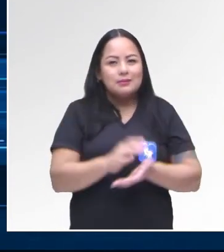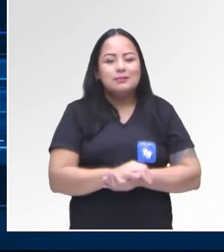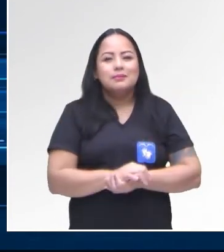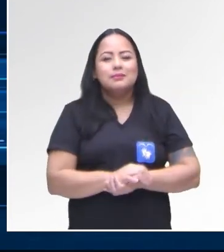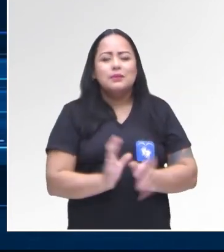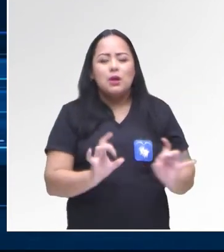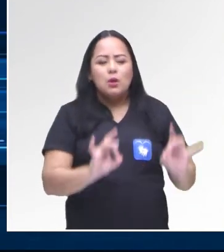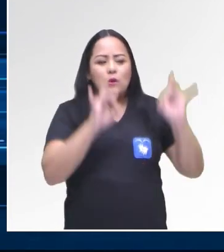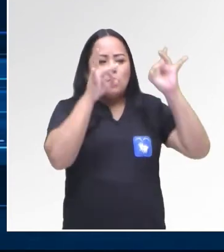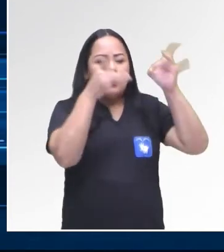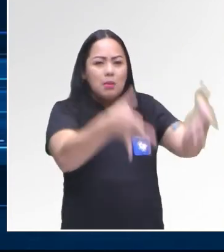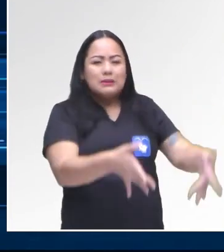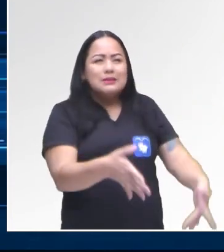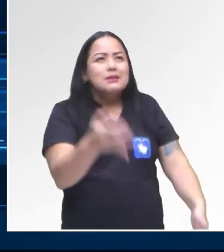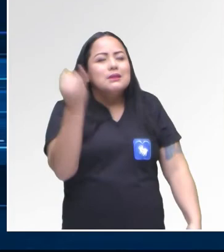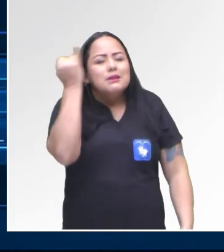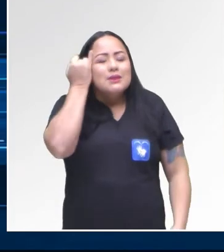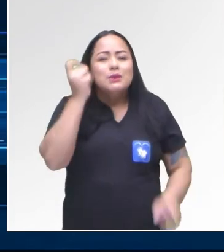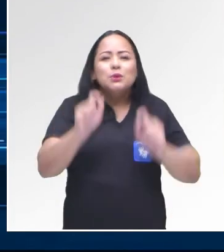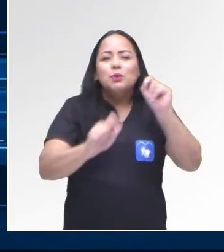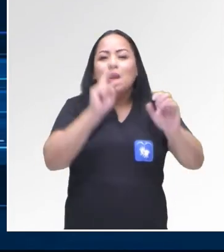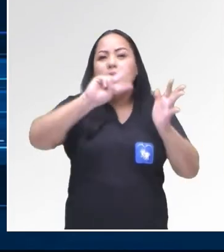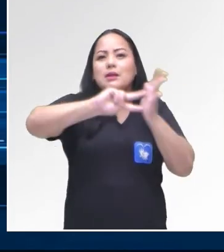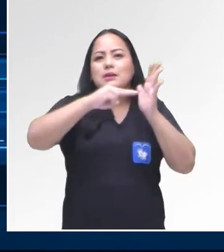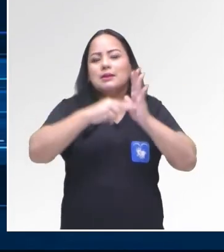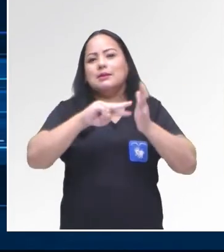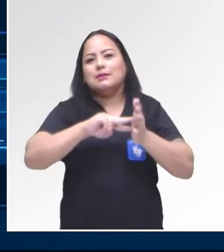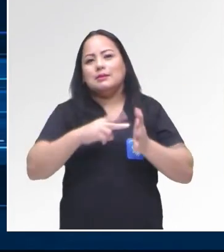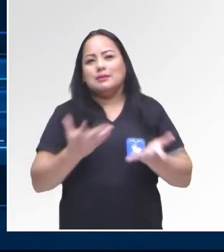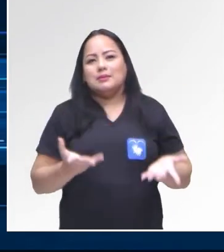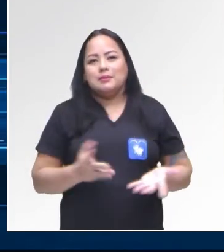No abandono eu não aguento. O que significa isso?